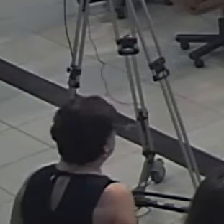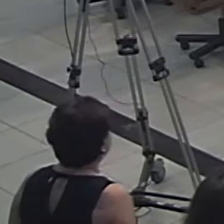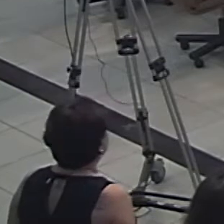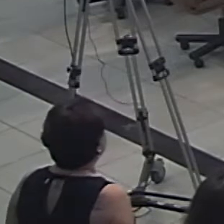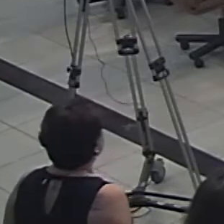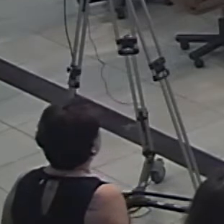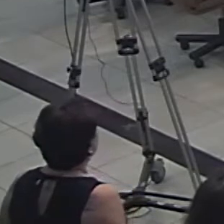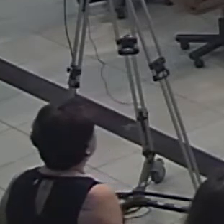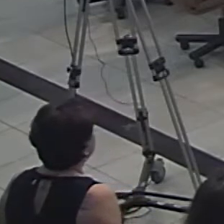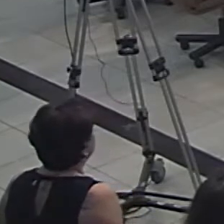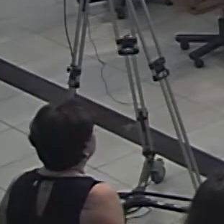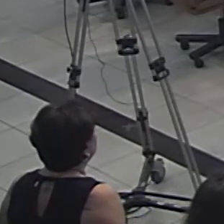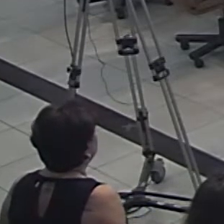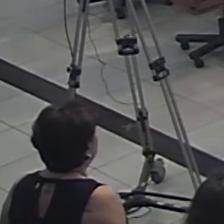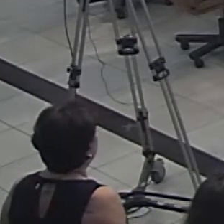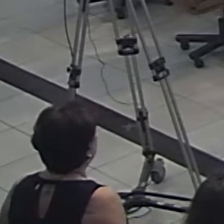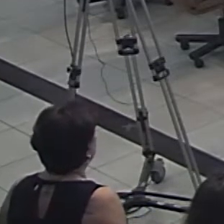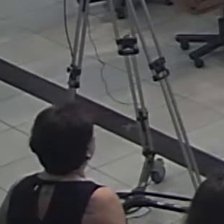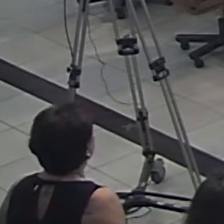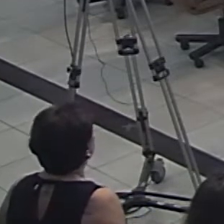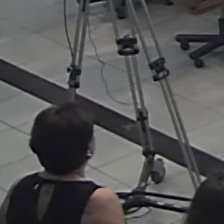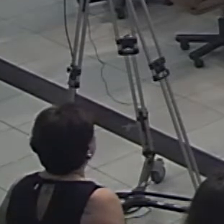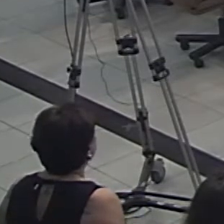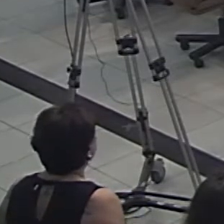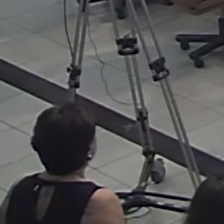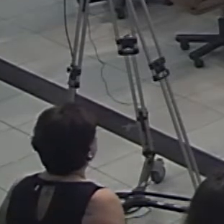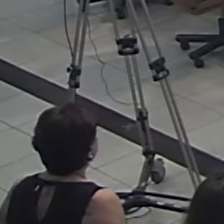Bom dia a todos e a todas.